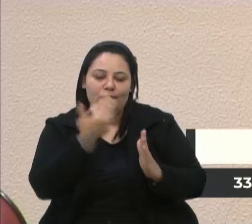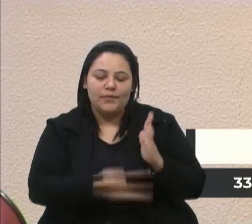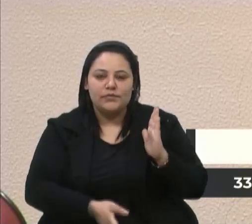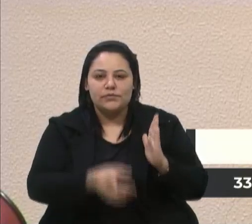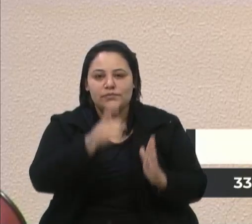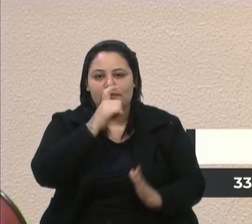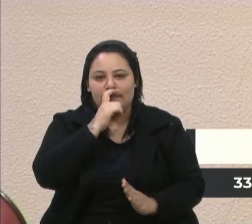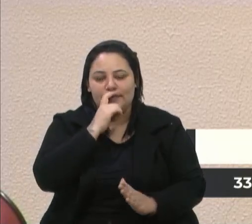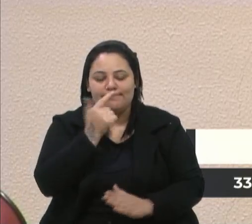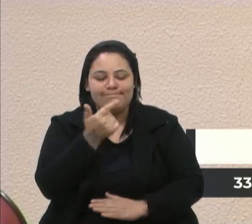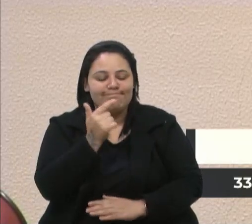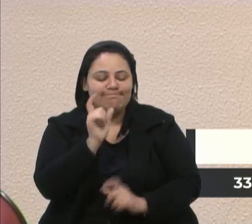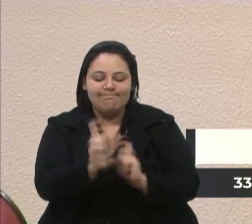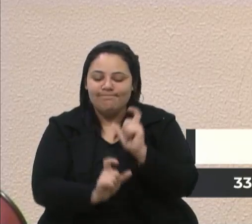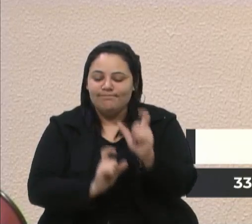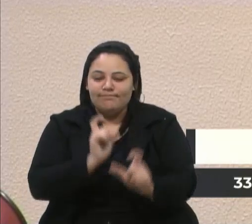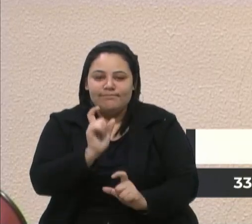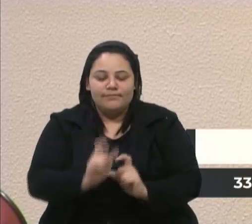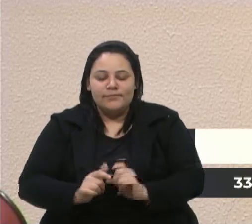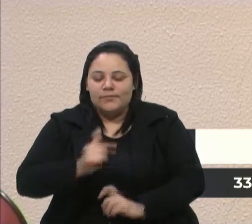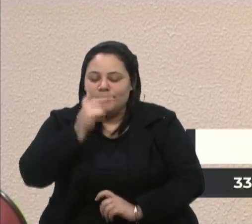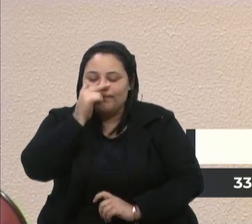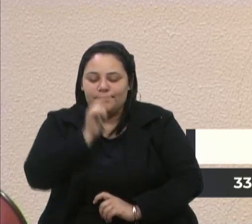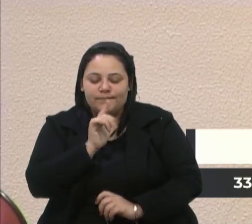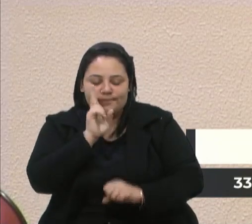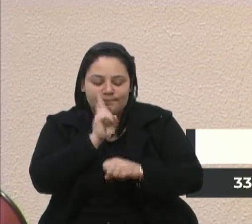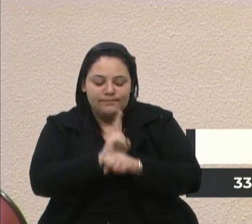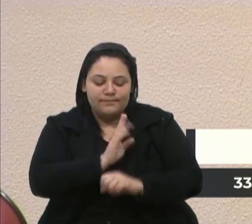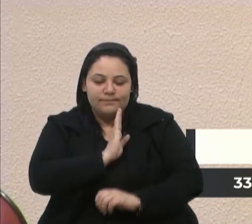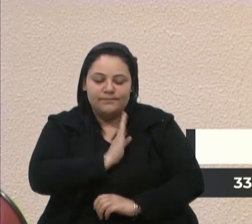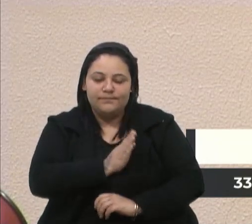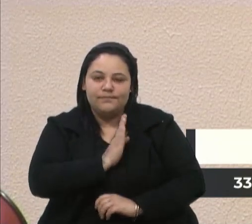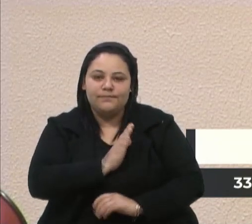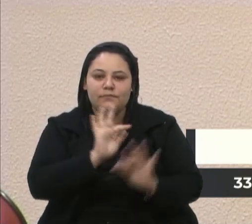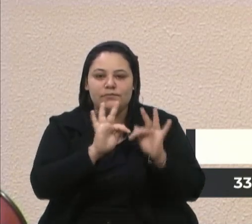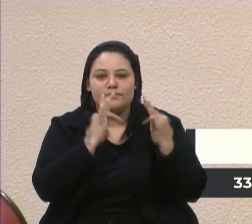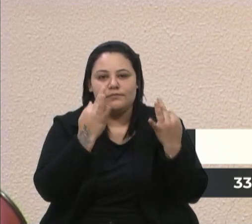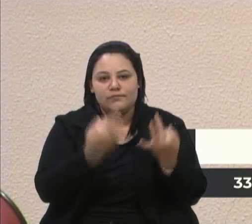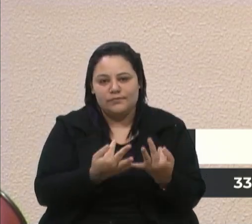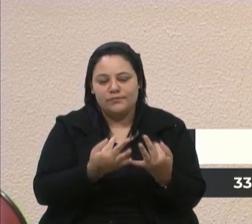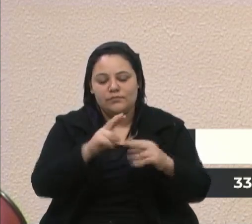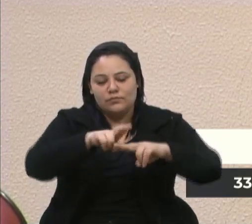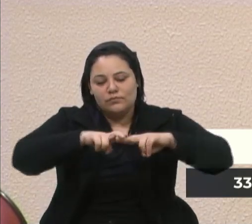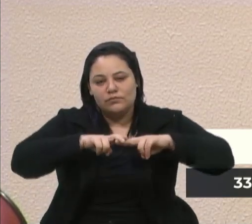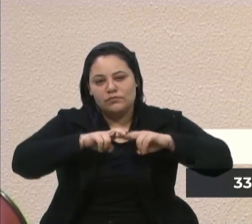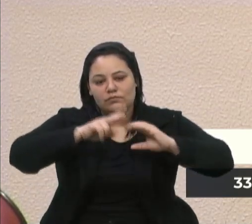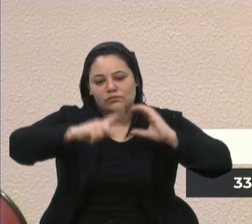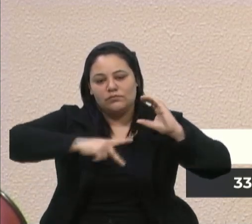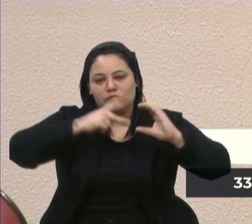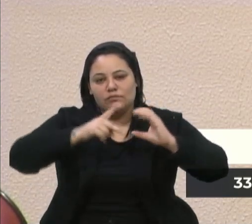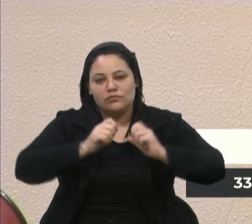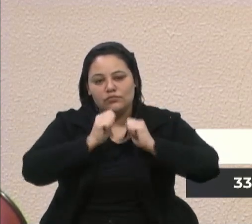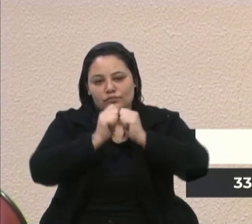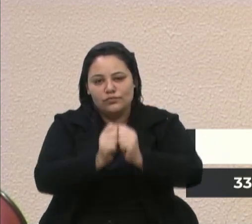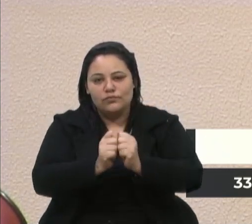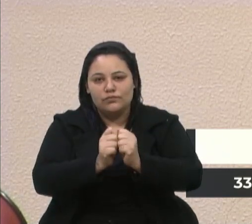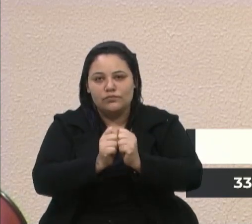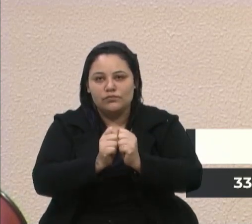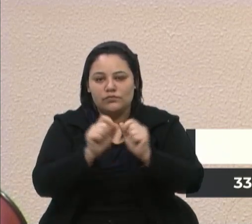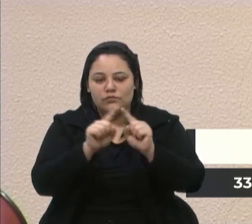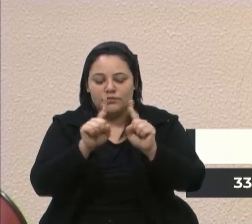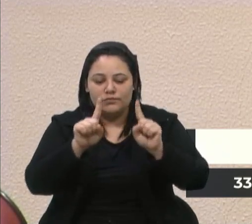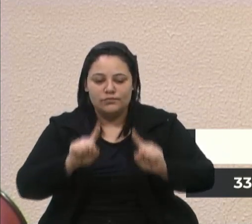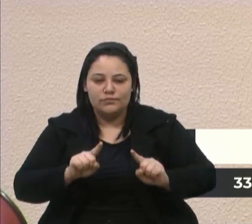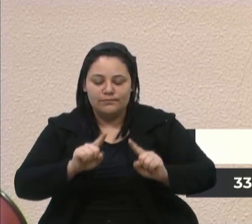de consolar o coração de familiares nessa hora. Contudo, a Câmara Municipal de Caxias do Sul, por meio de seus integrantes, vem prestar a sua